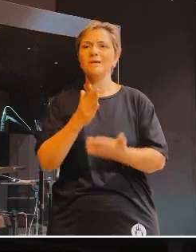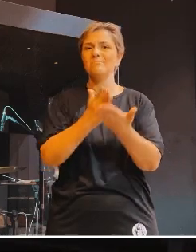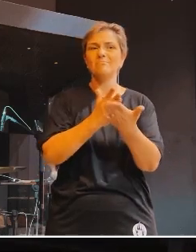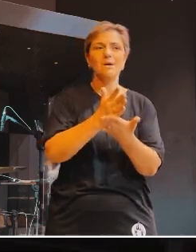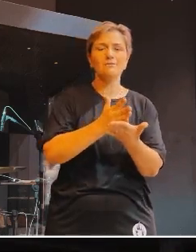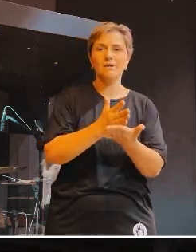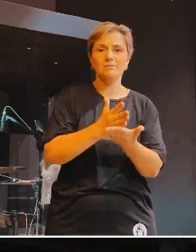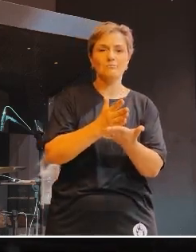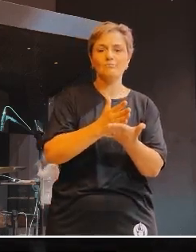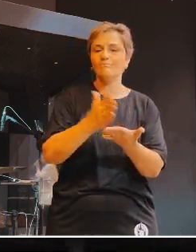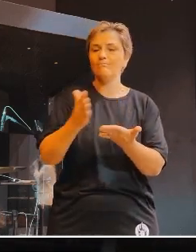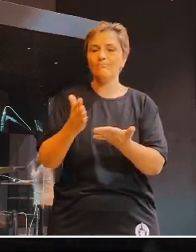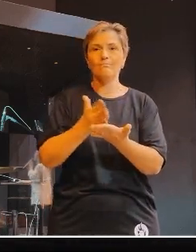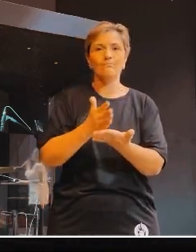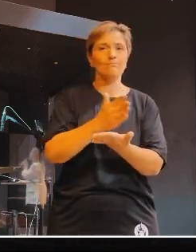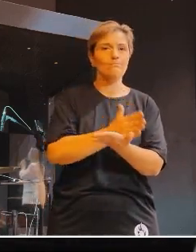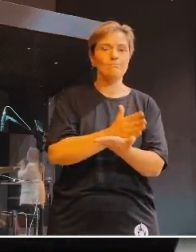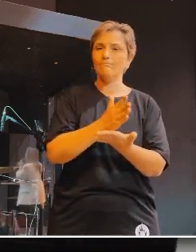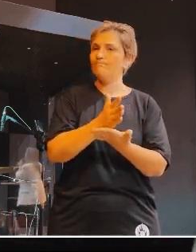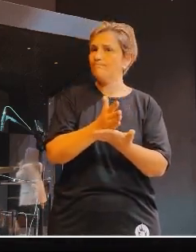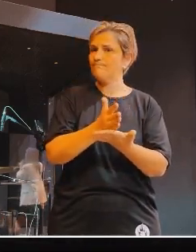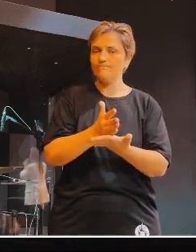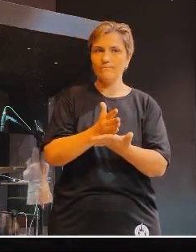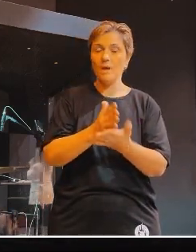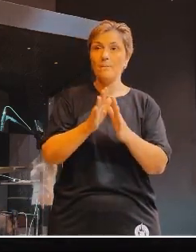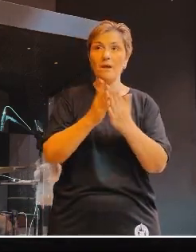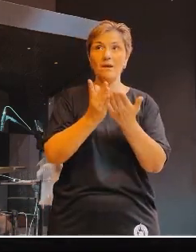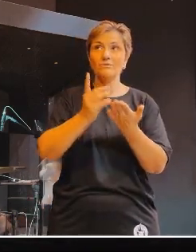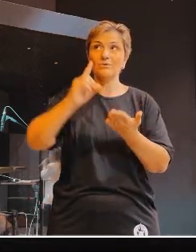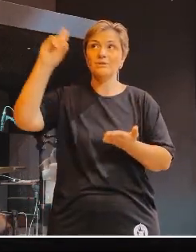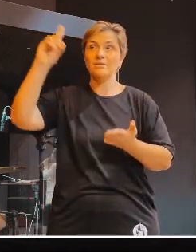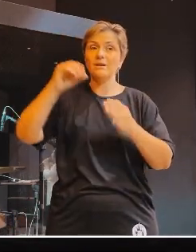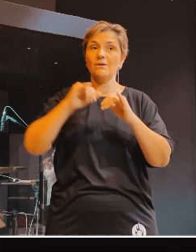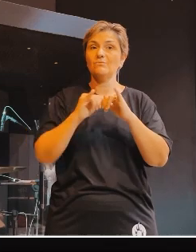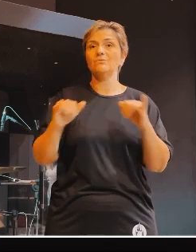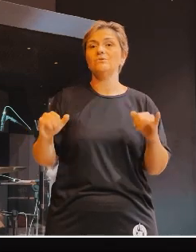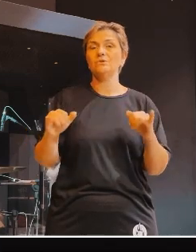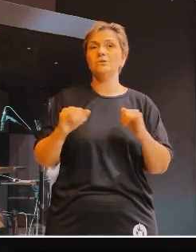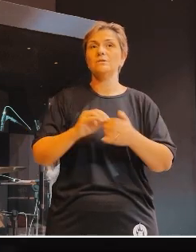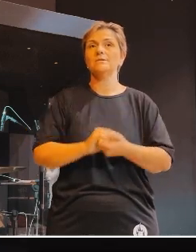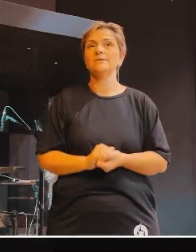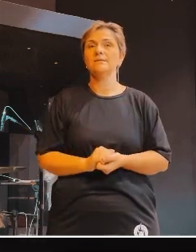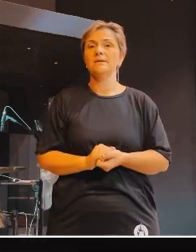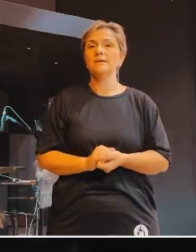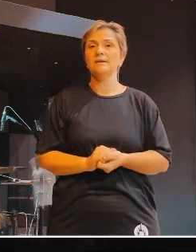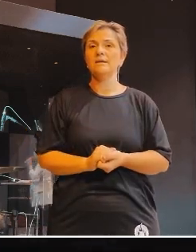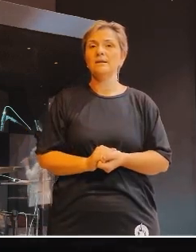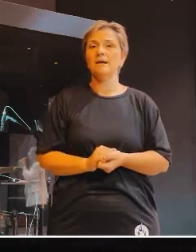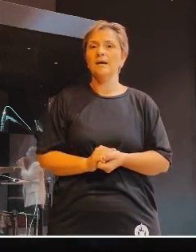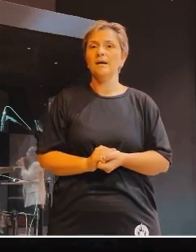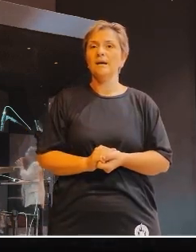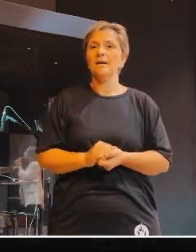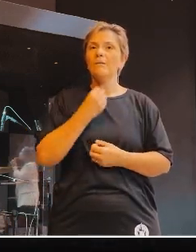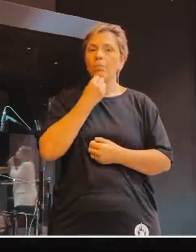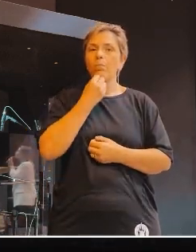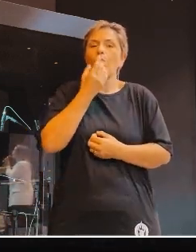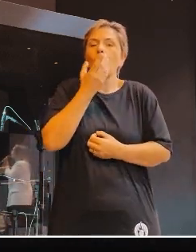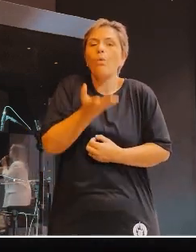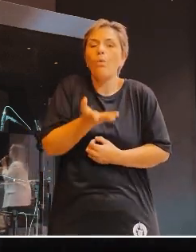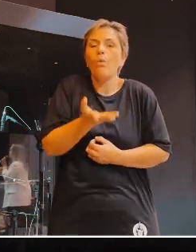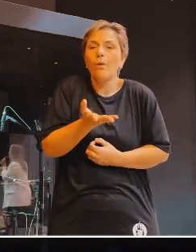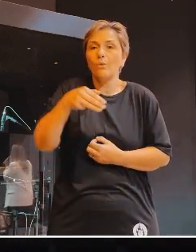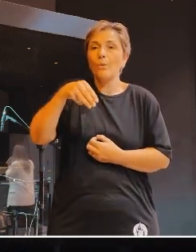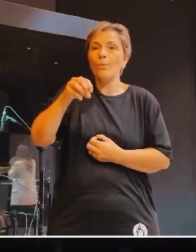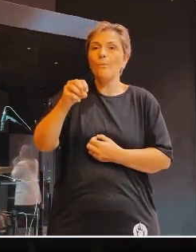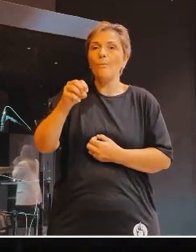termo. E a palavra do Senhor diz que Ele vomita aquele que é